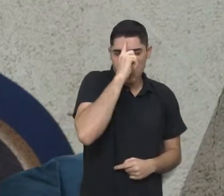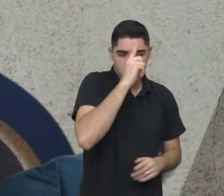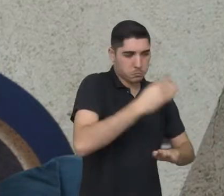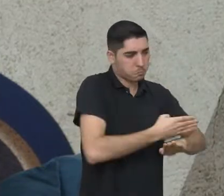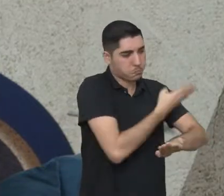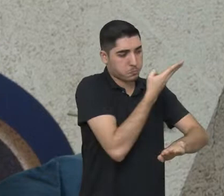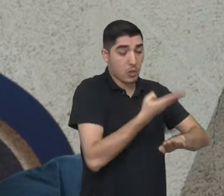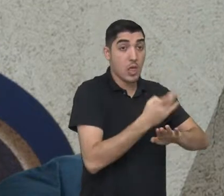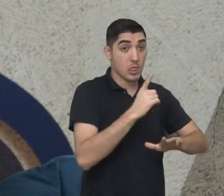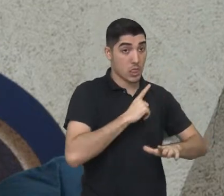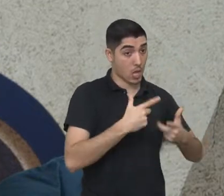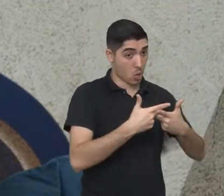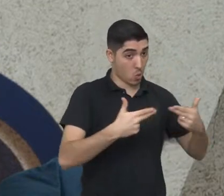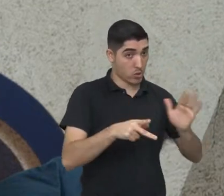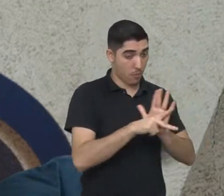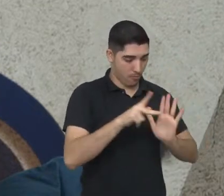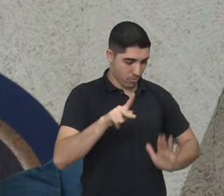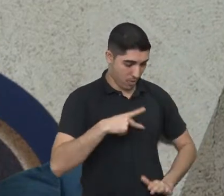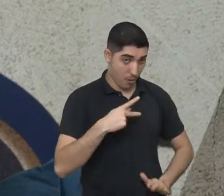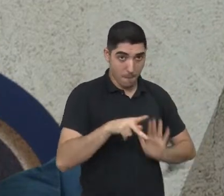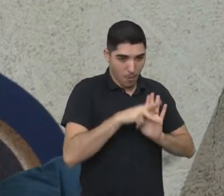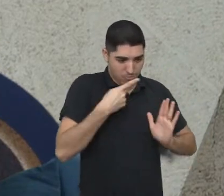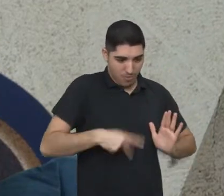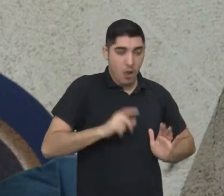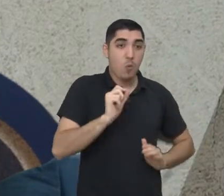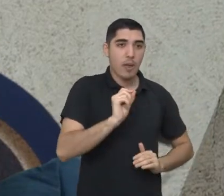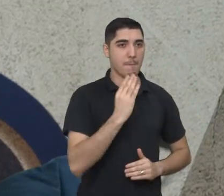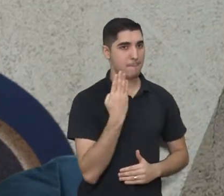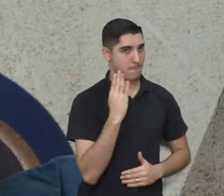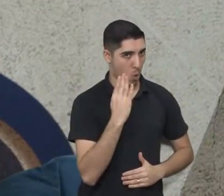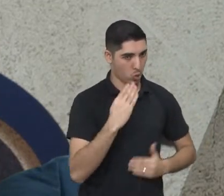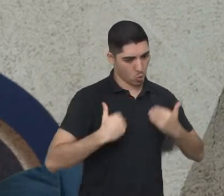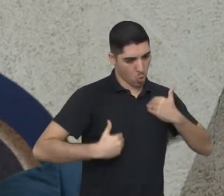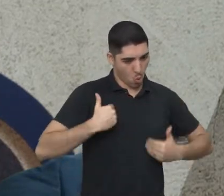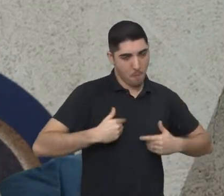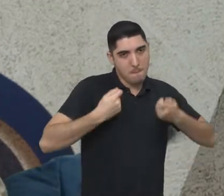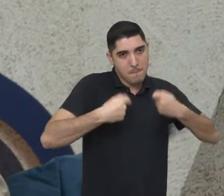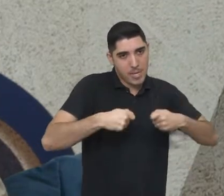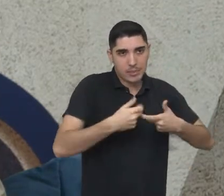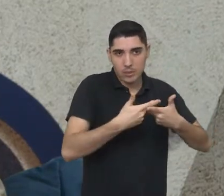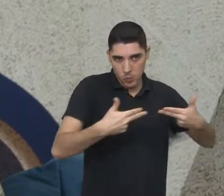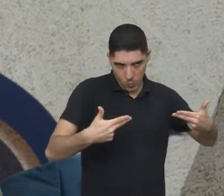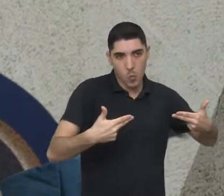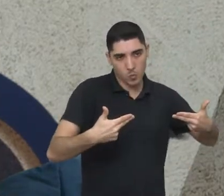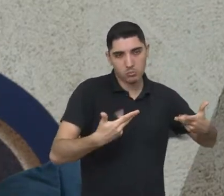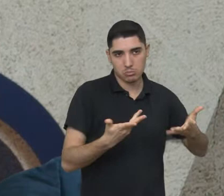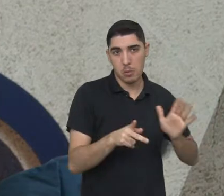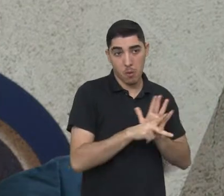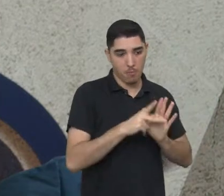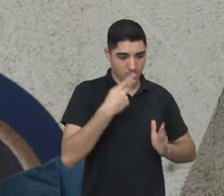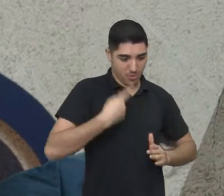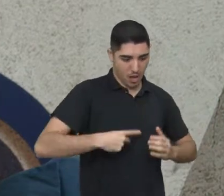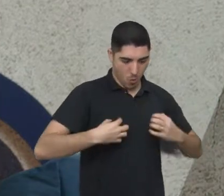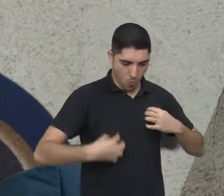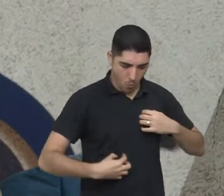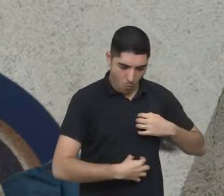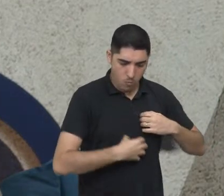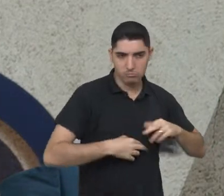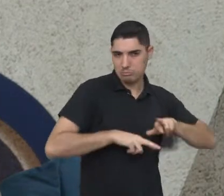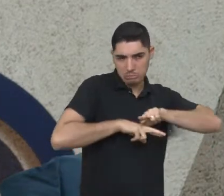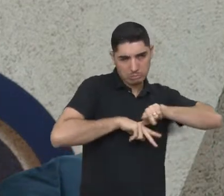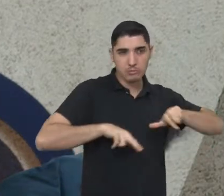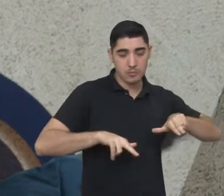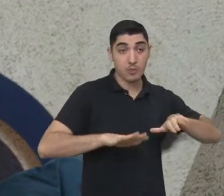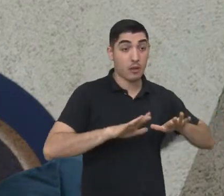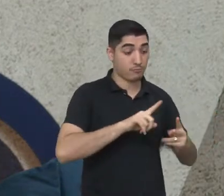tem causas biológicas, que são as coisas que estão presentes no nosso corpo, né, toda a regulação do nosso organismo,